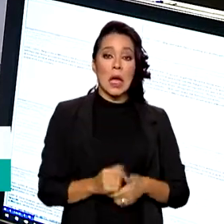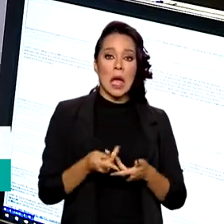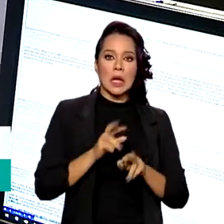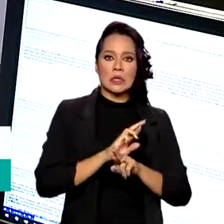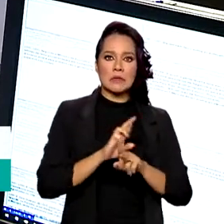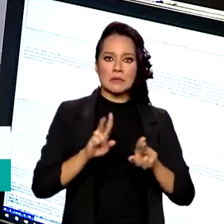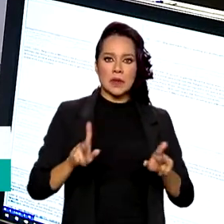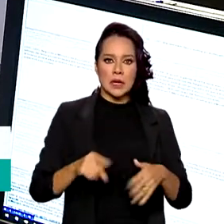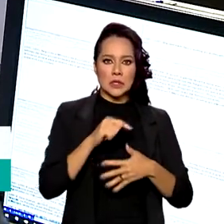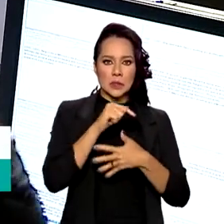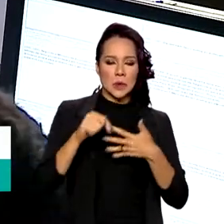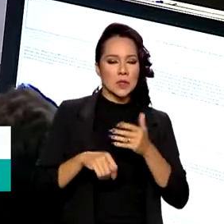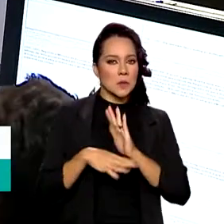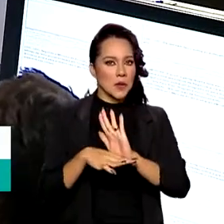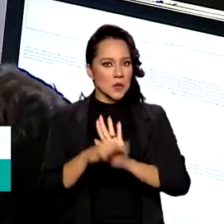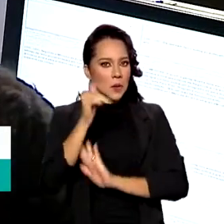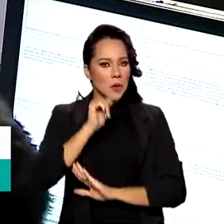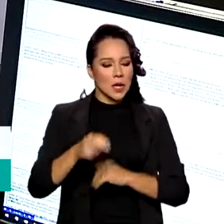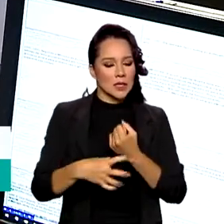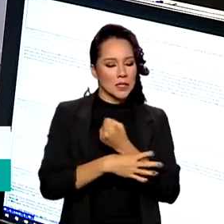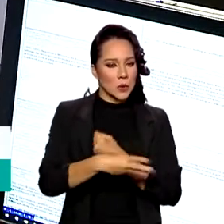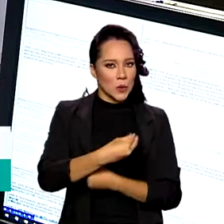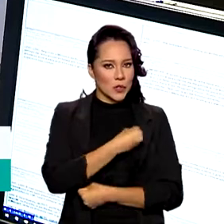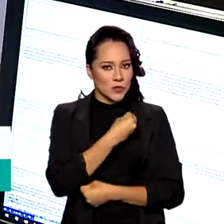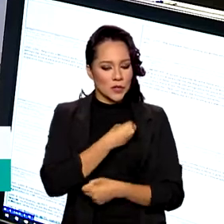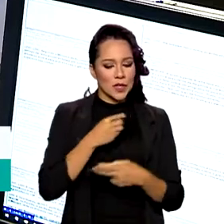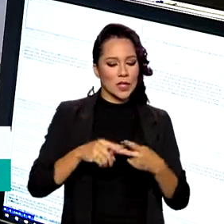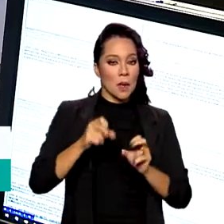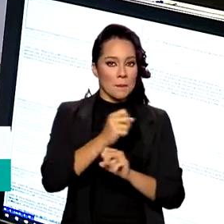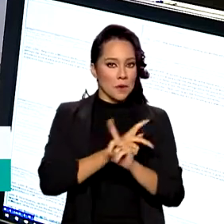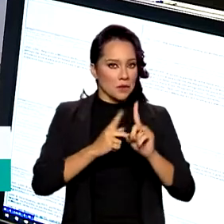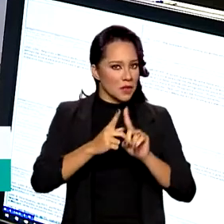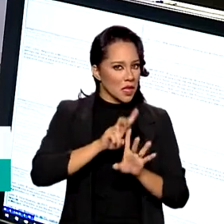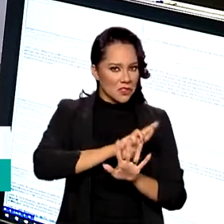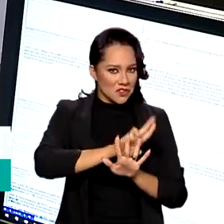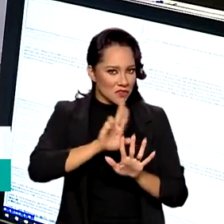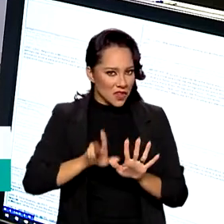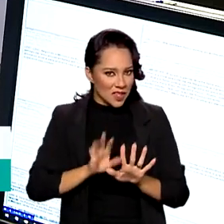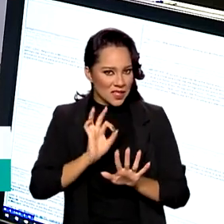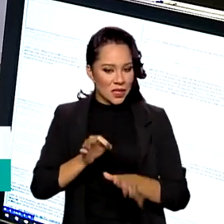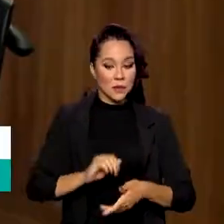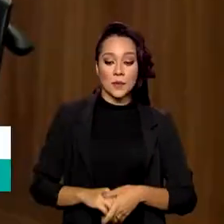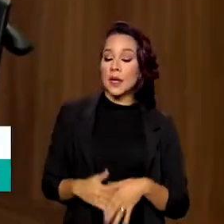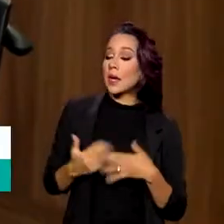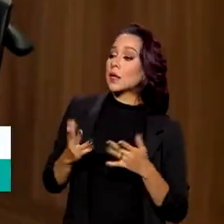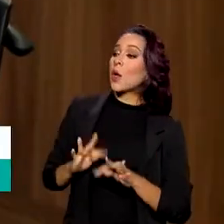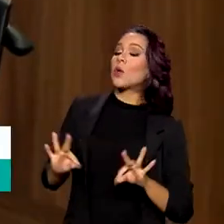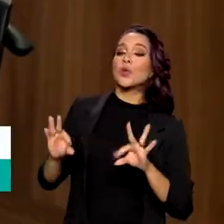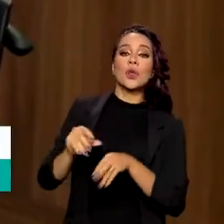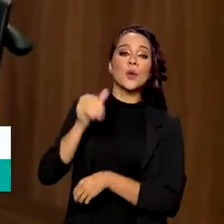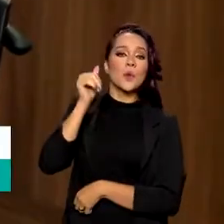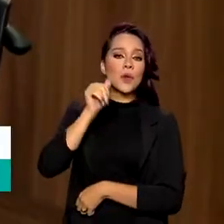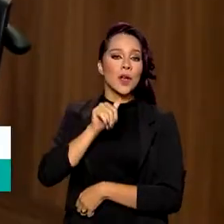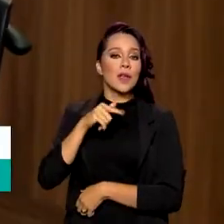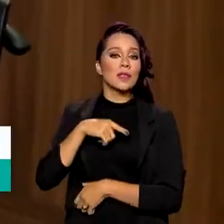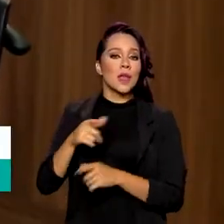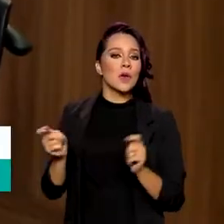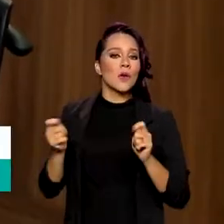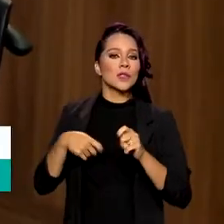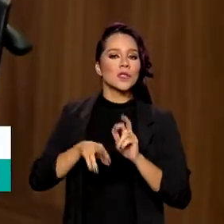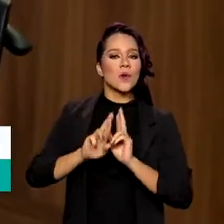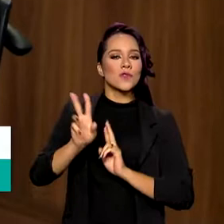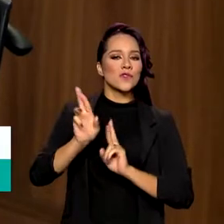aí favoráveis justamente para as mulheres seguro de vida previdência enfim é isso na prática toda mulher tem condição